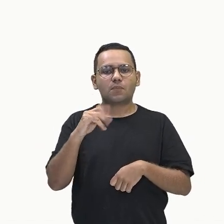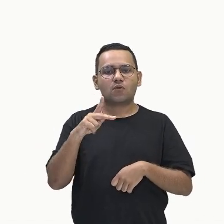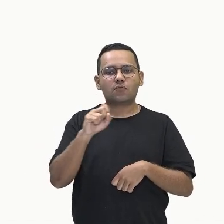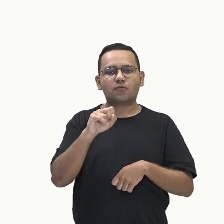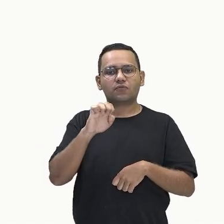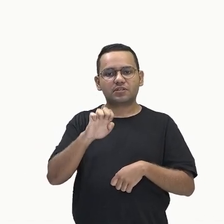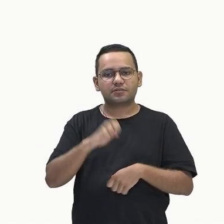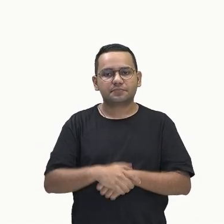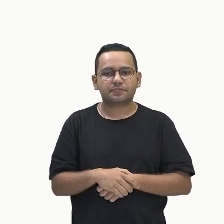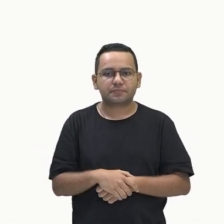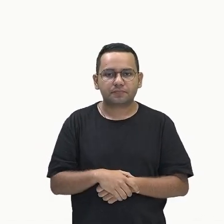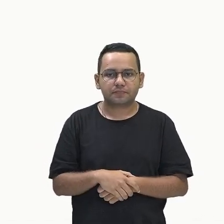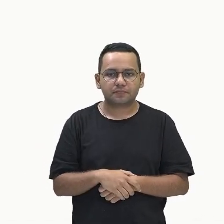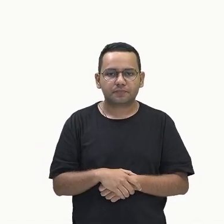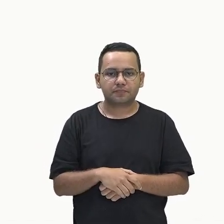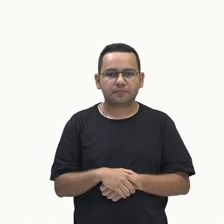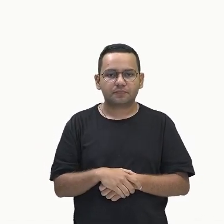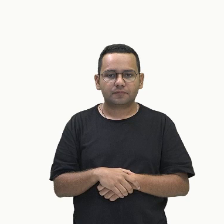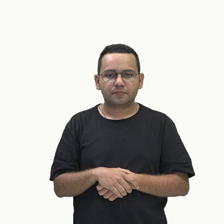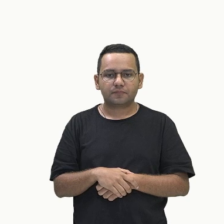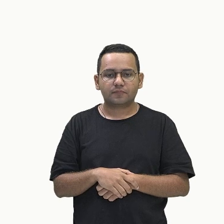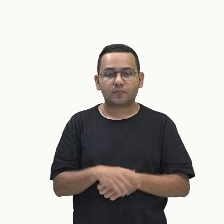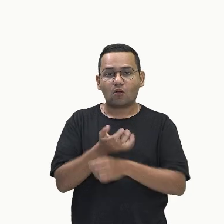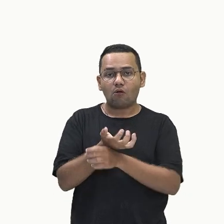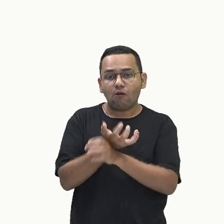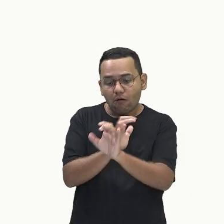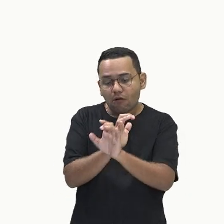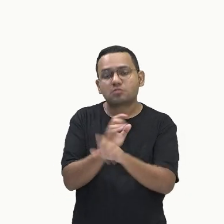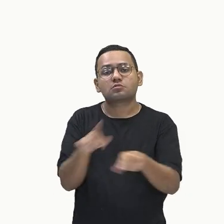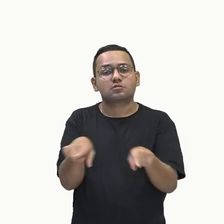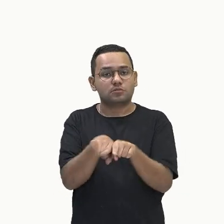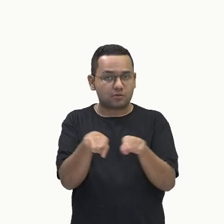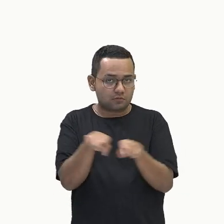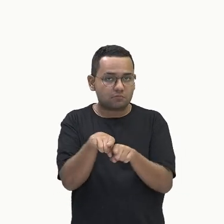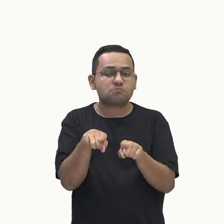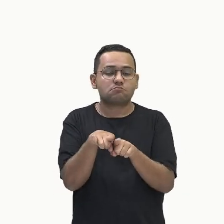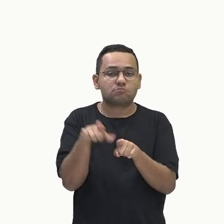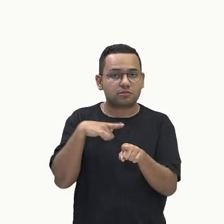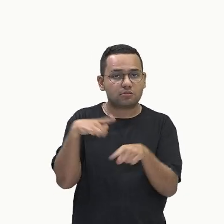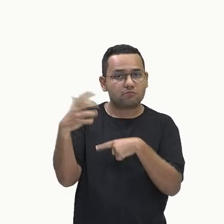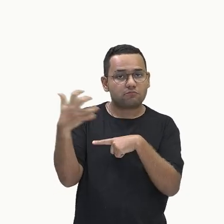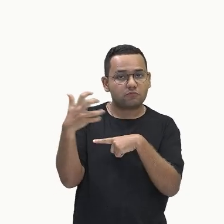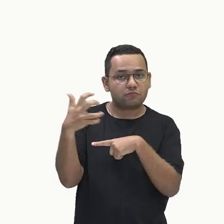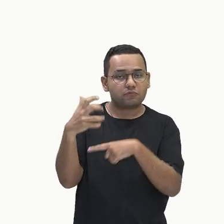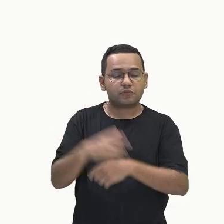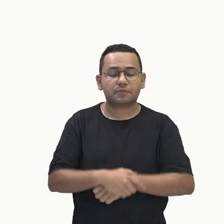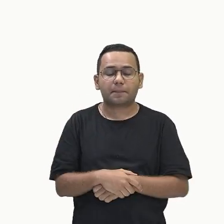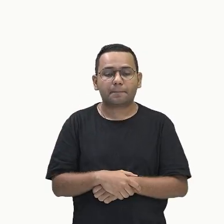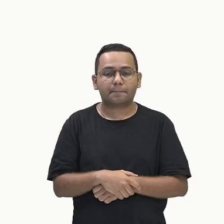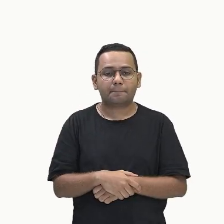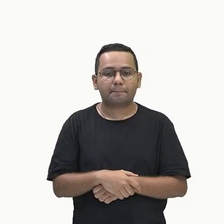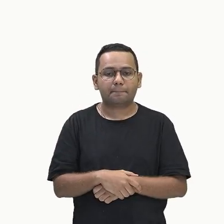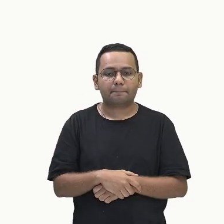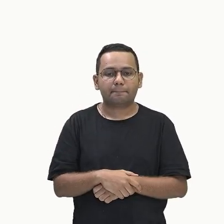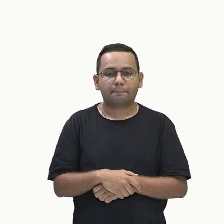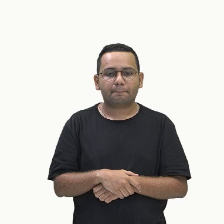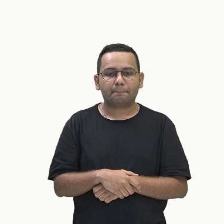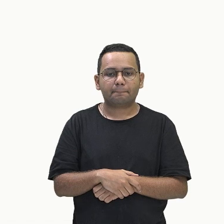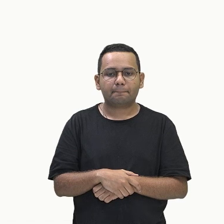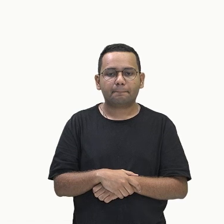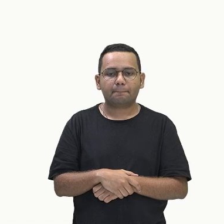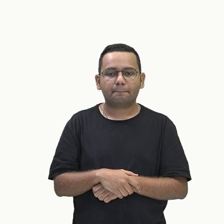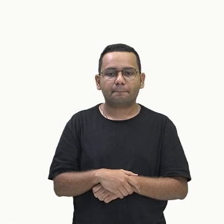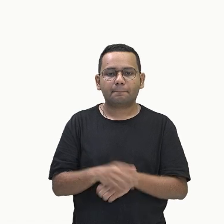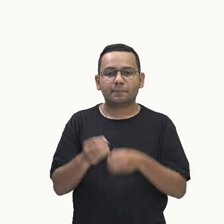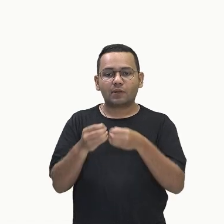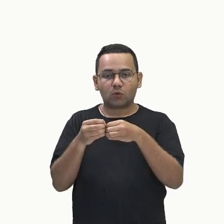ela é chamada. Os nossos ossos também sofrem influência, né, de hormônios produzidos por essa glândula. A